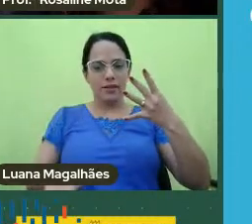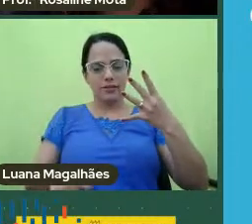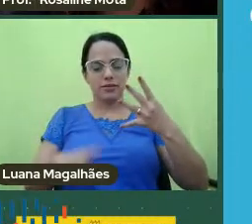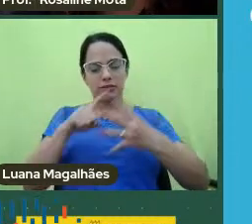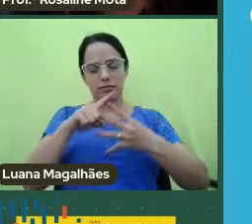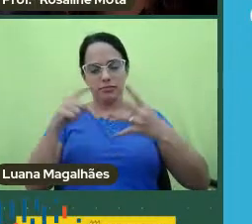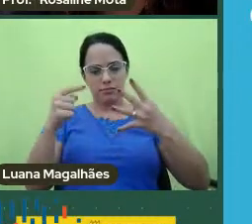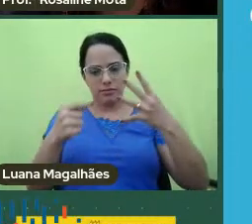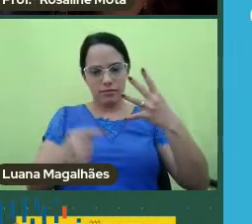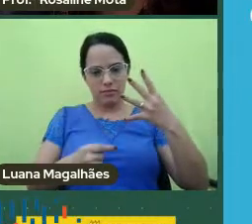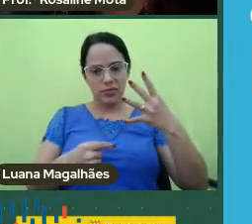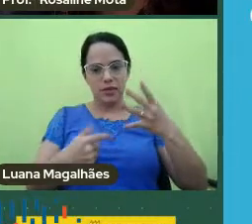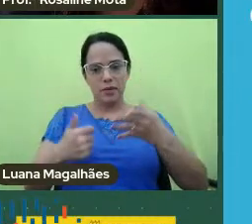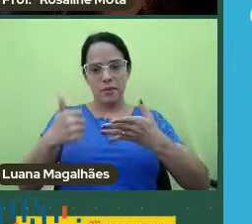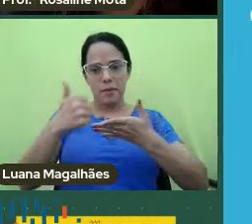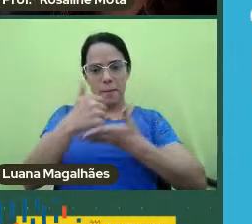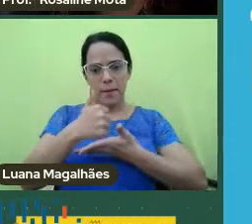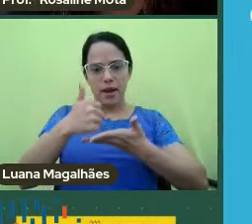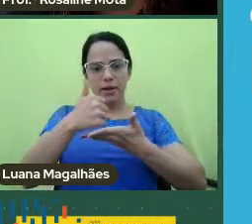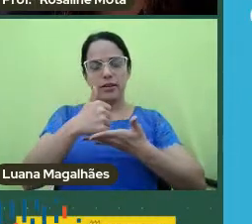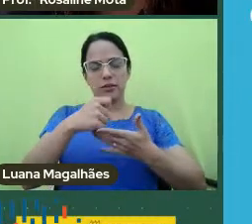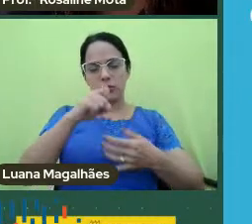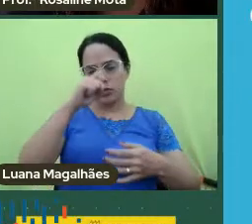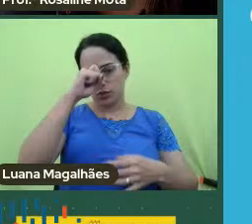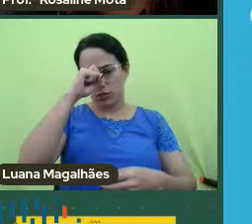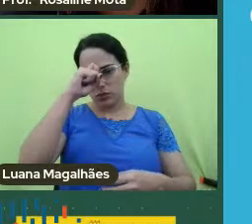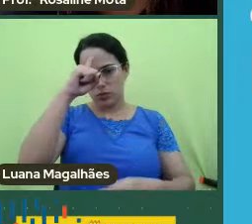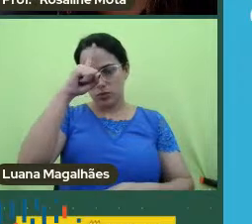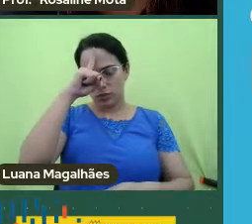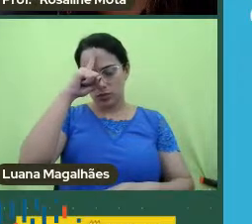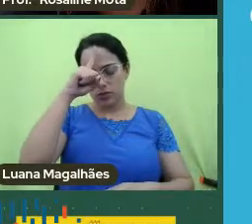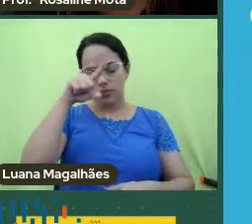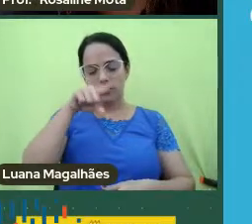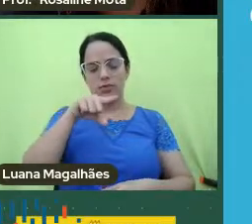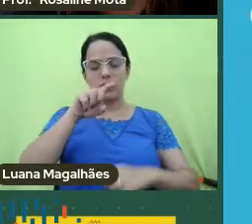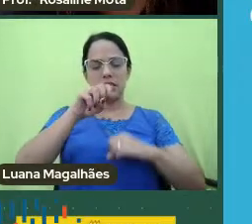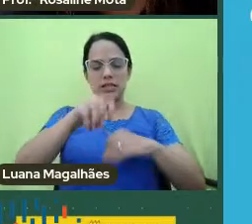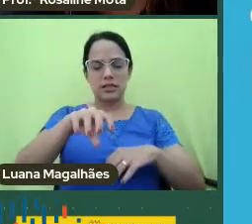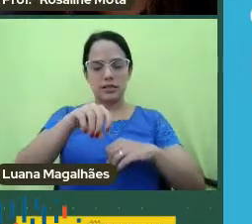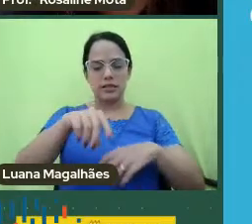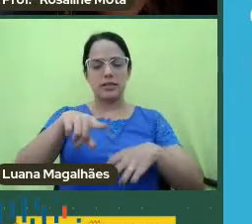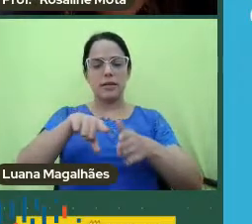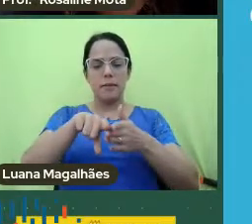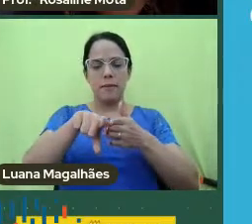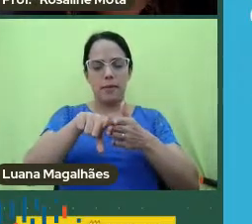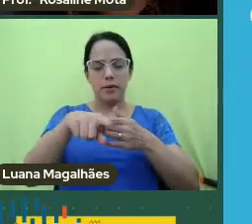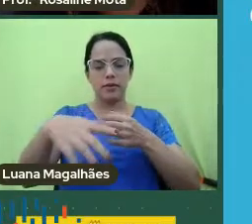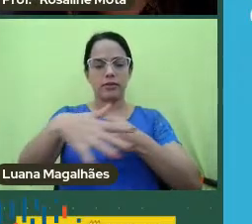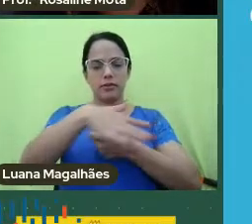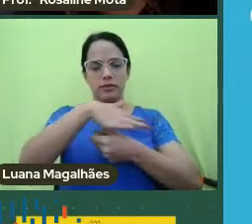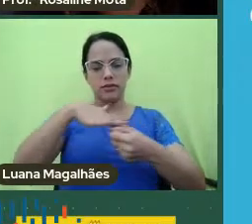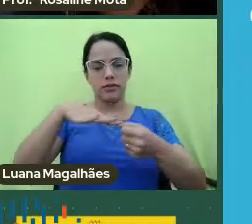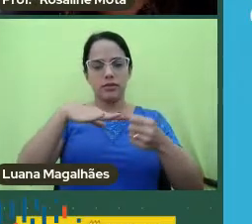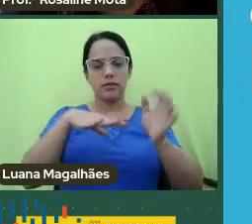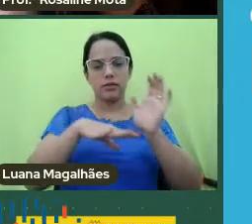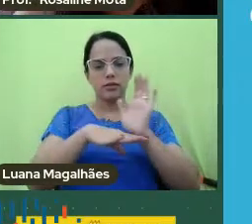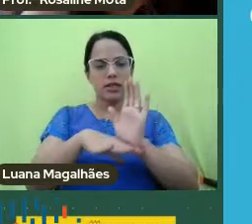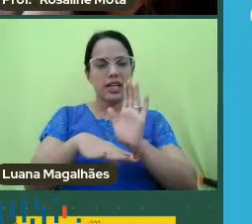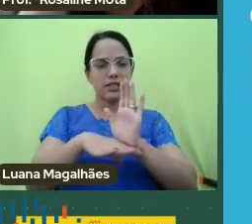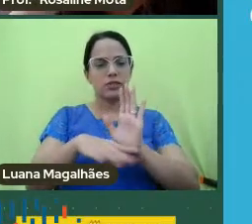elementos que são basilares aí dos hospitais. É o ensino, a pesquisa, a extensão e a assistência, que é,